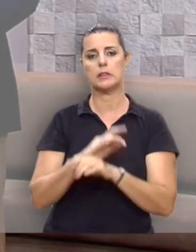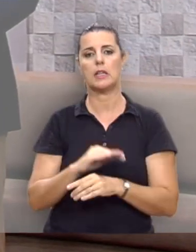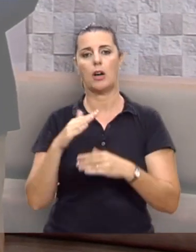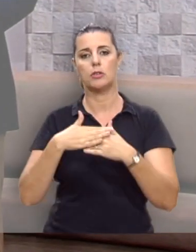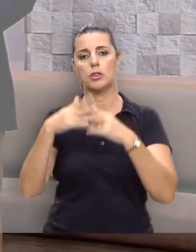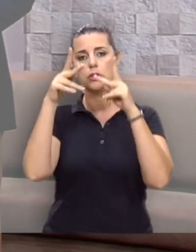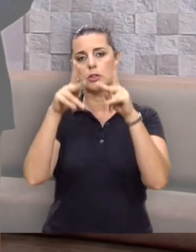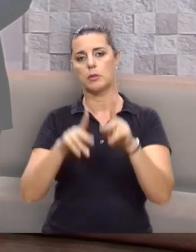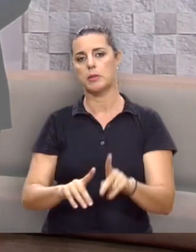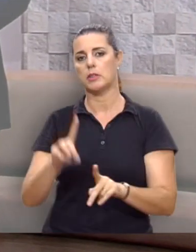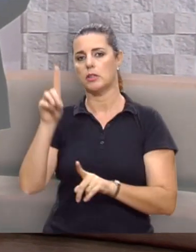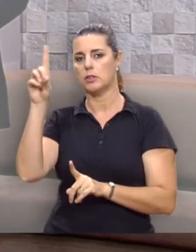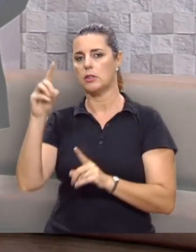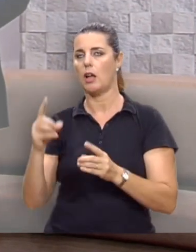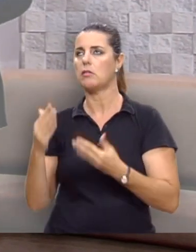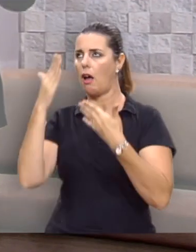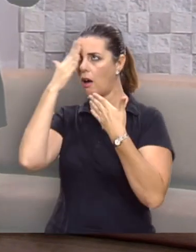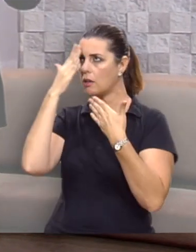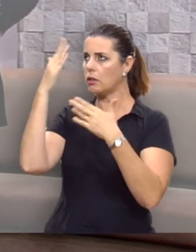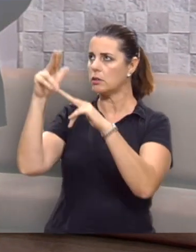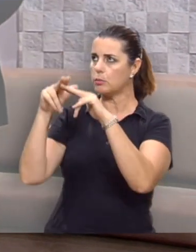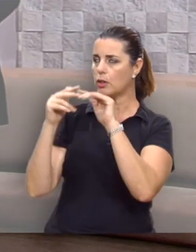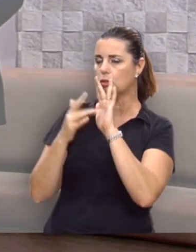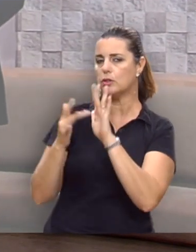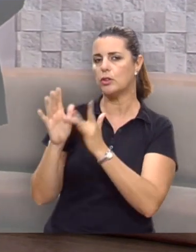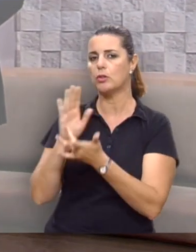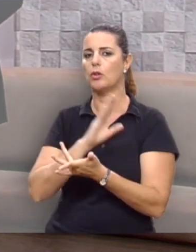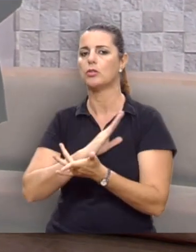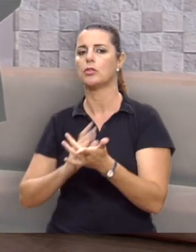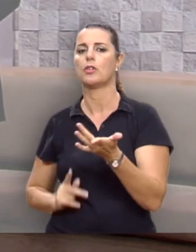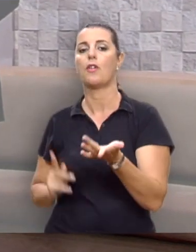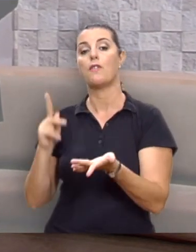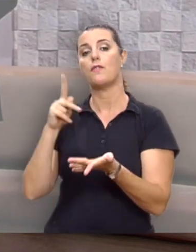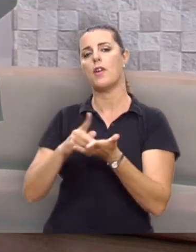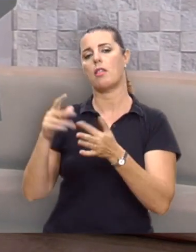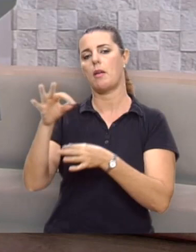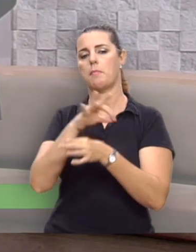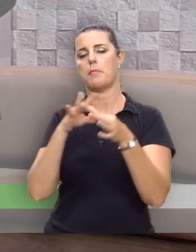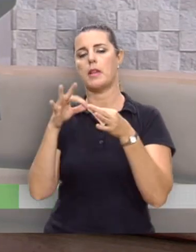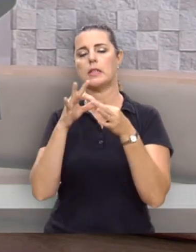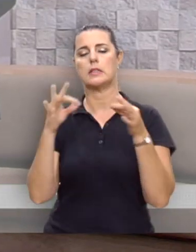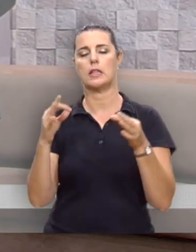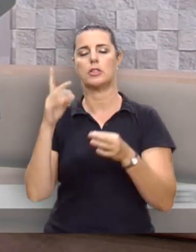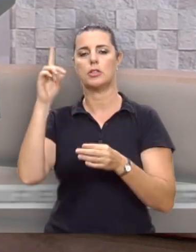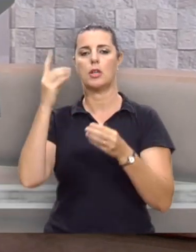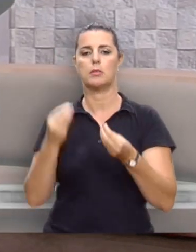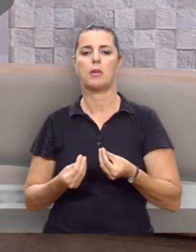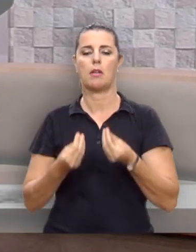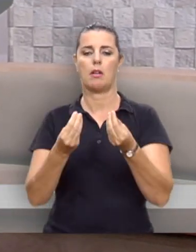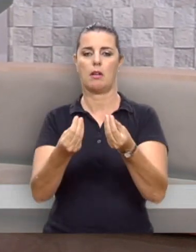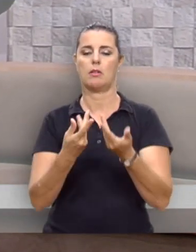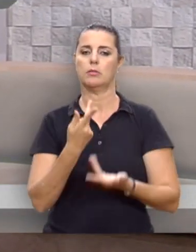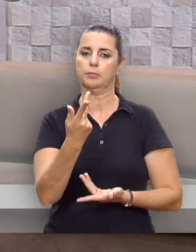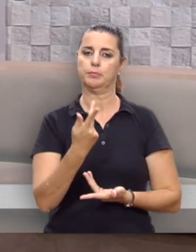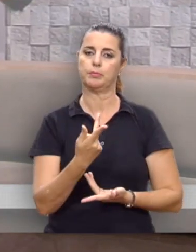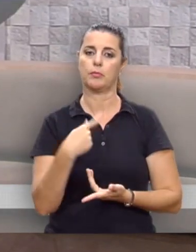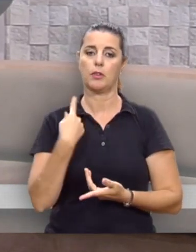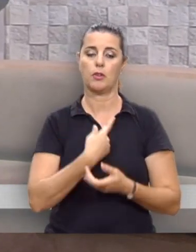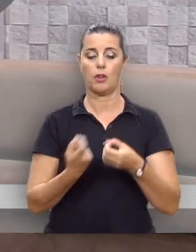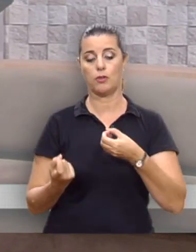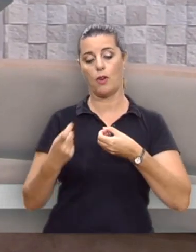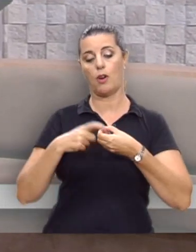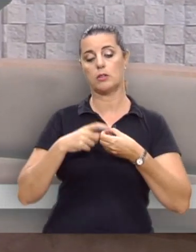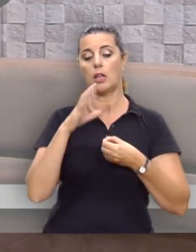sublime na presença de Deus, dando graças por Jesus Cristo, o verdadeiro presente de Deus para você e para mim. Nós